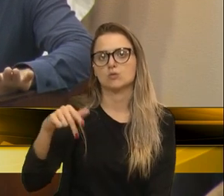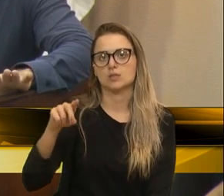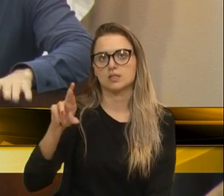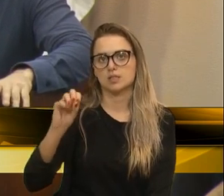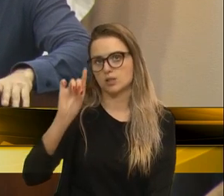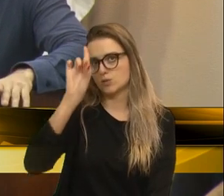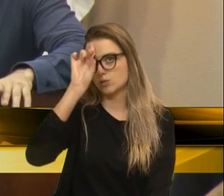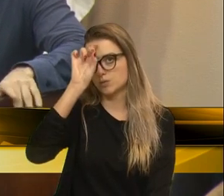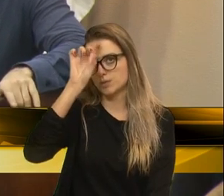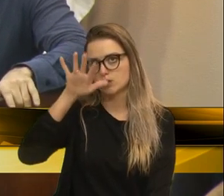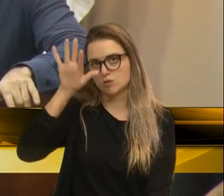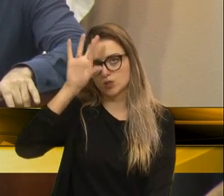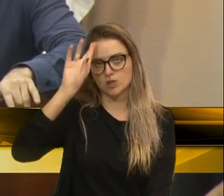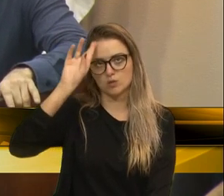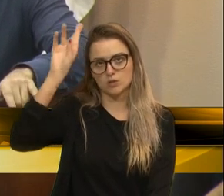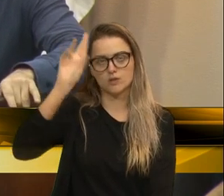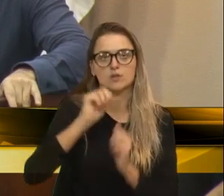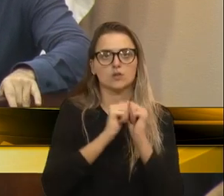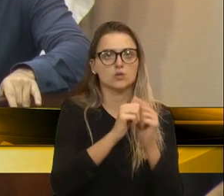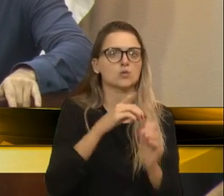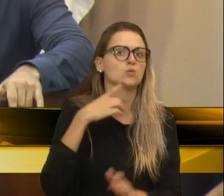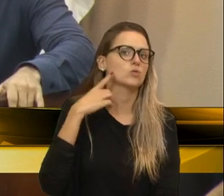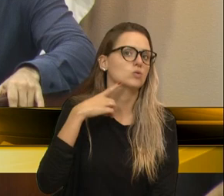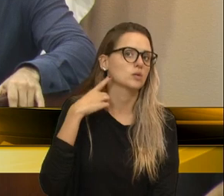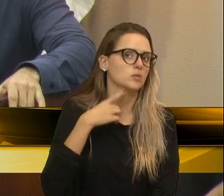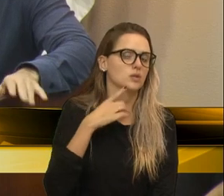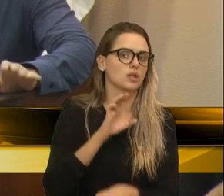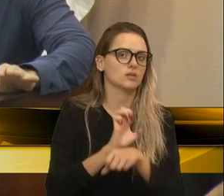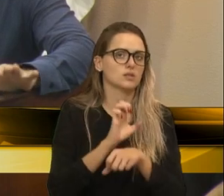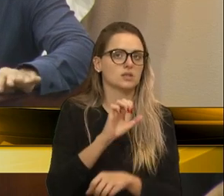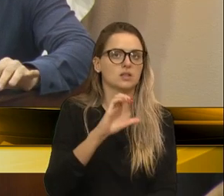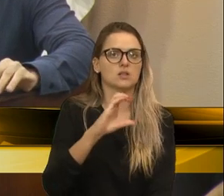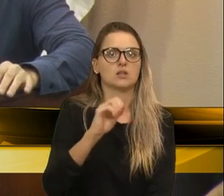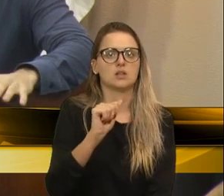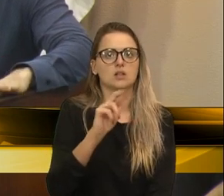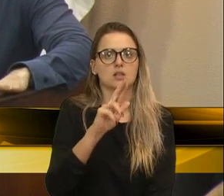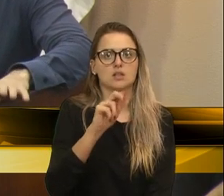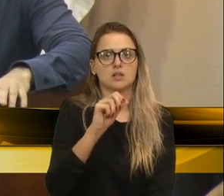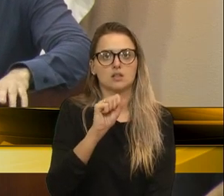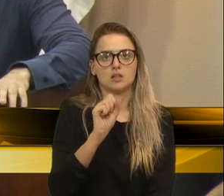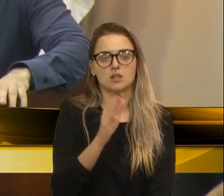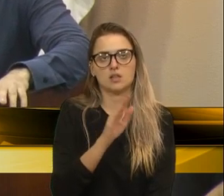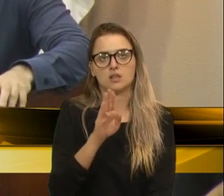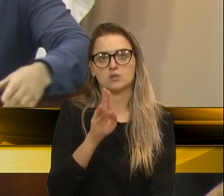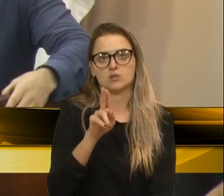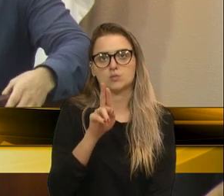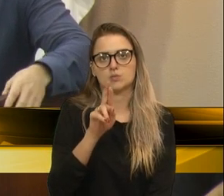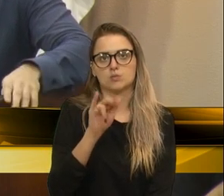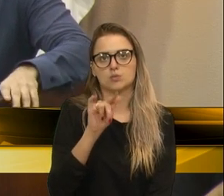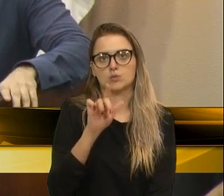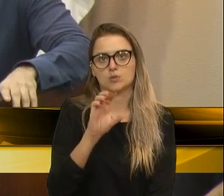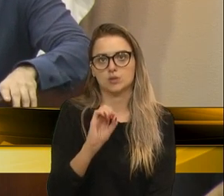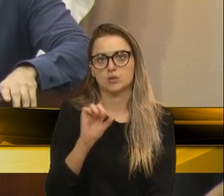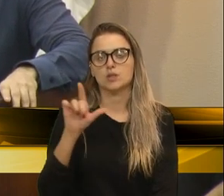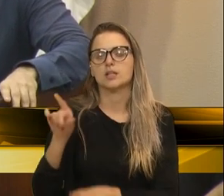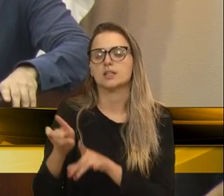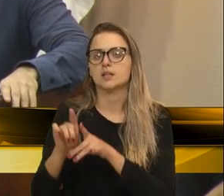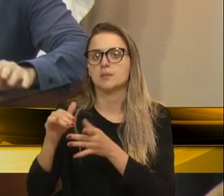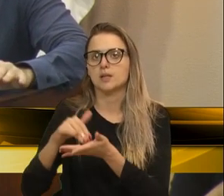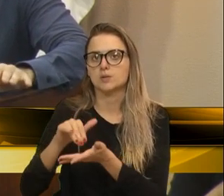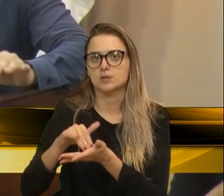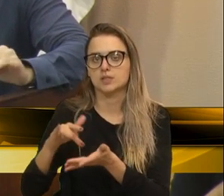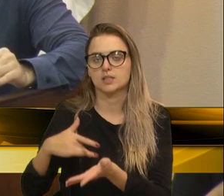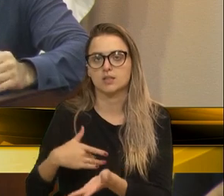agenda articulada pelo deputado estadual Carlos Búrigo, com o Gabardo, que ele é o secretário executivo do Ministério da Saúde.